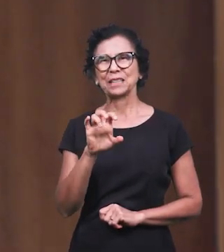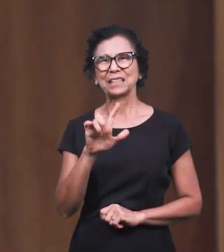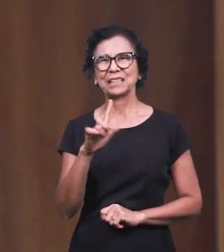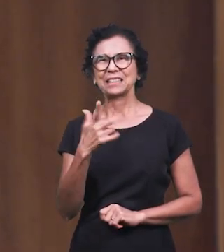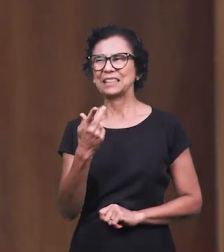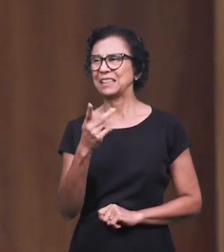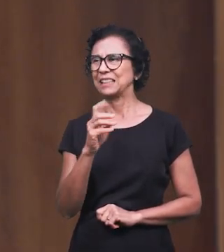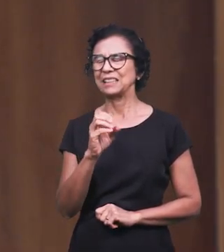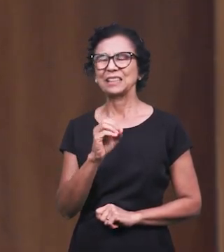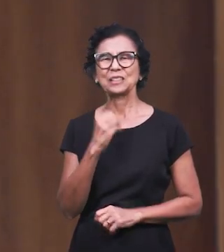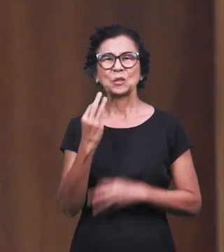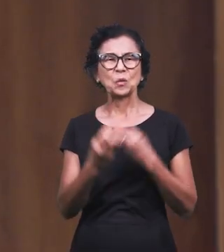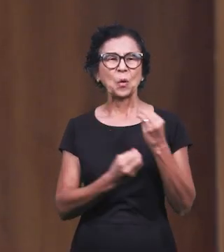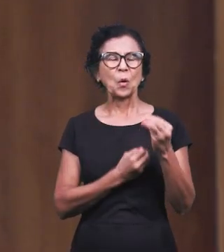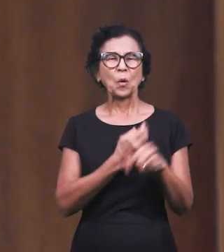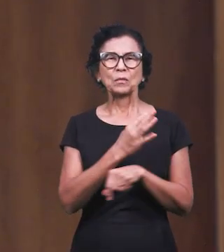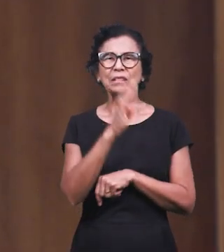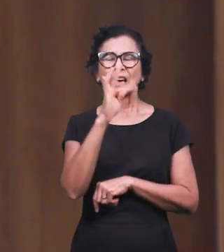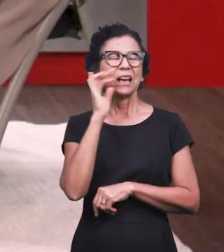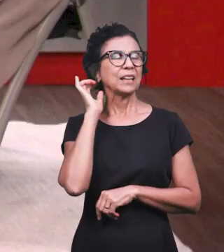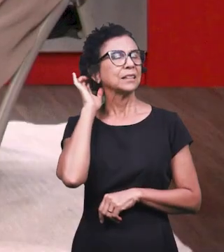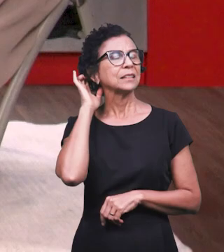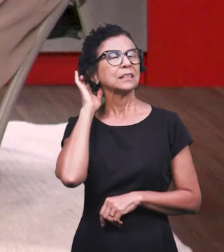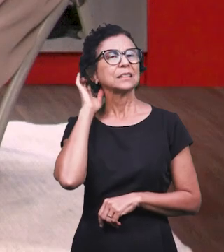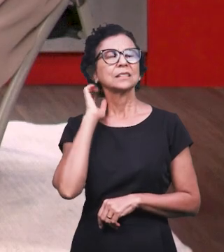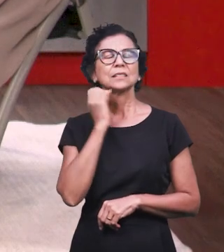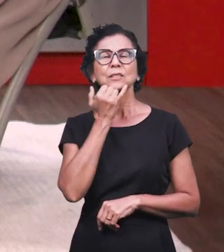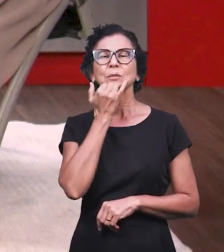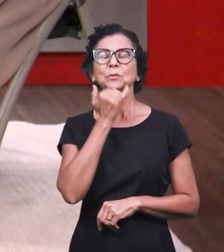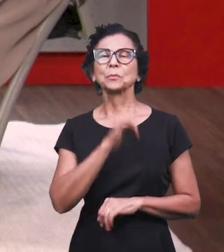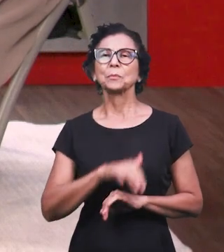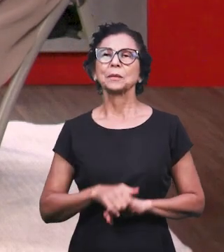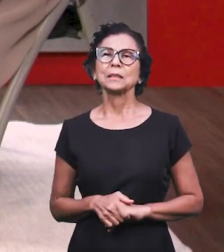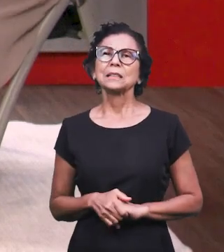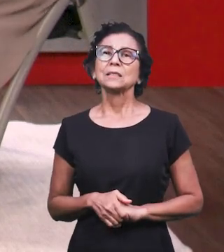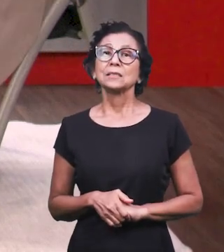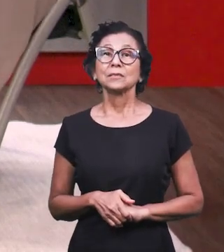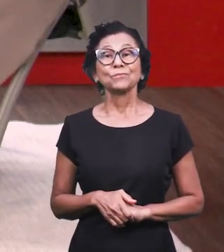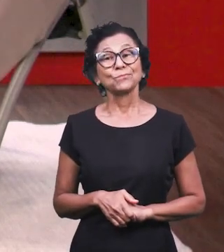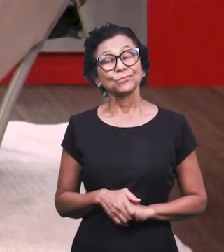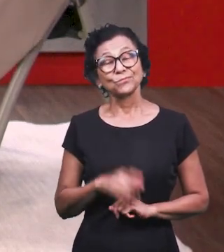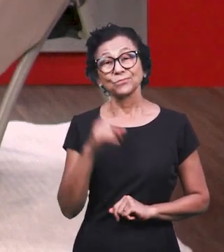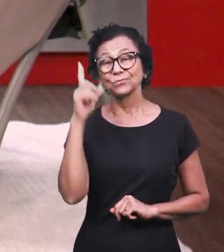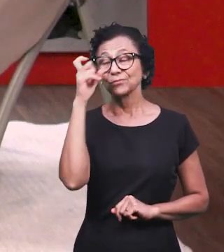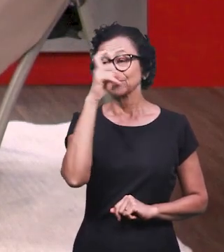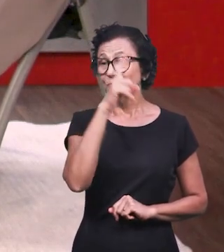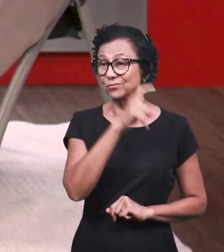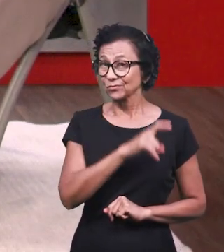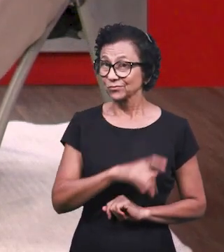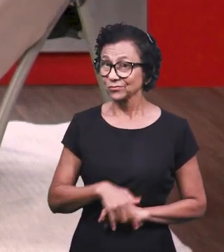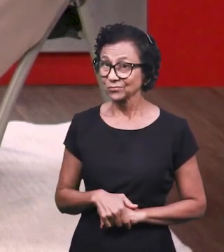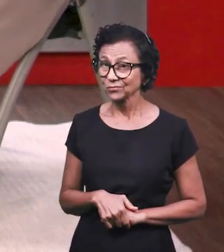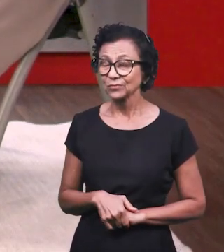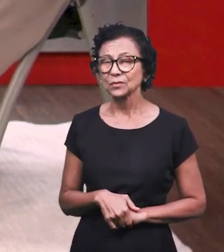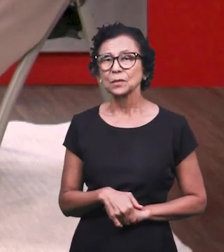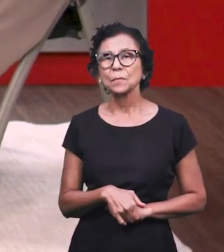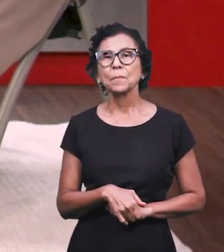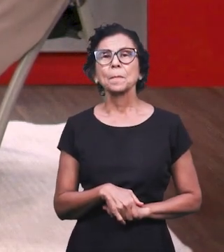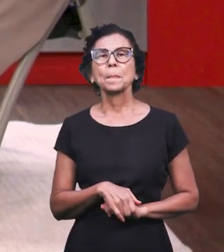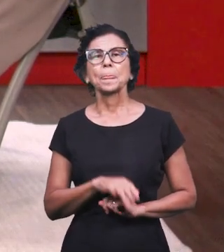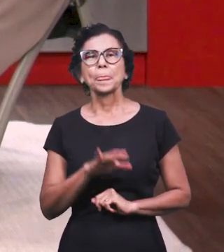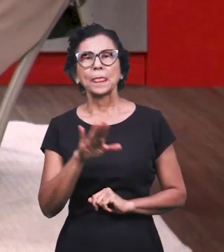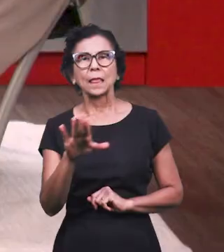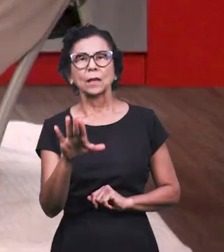também? Tem uma técnica própria? eles têm um pouquinho mais de dificuldade, então exige o passa-fio. Passa-fio é como se fosse